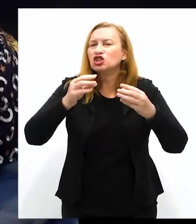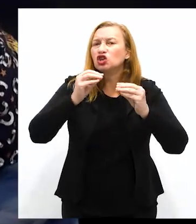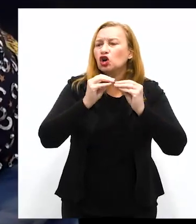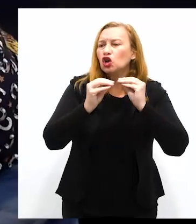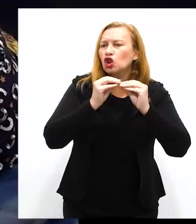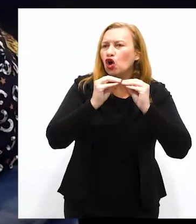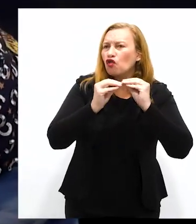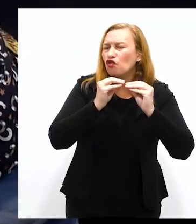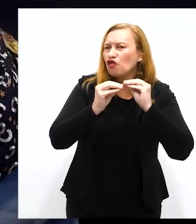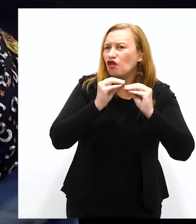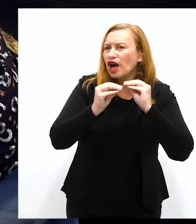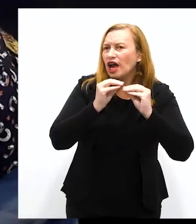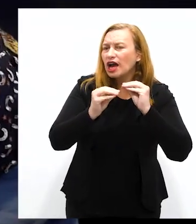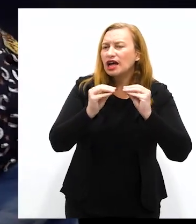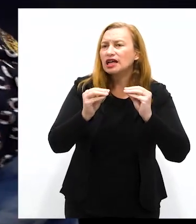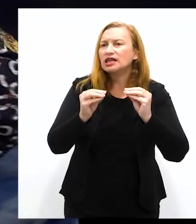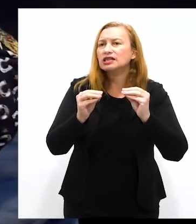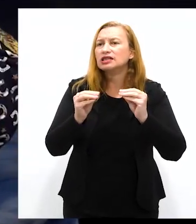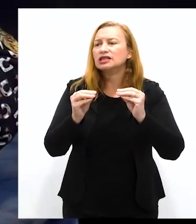várias novelas